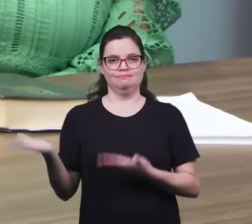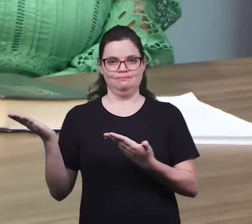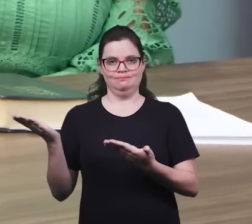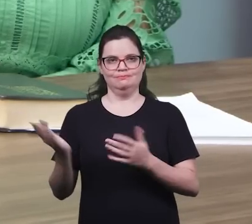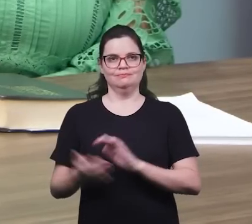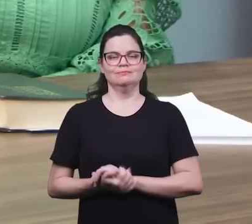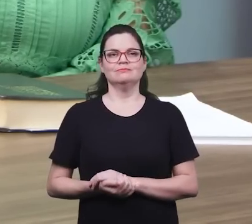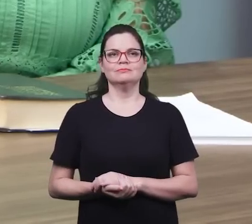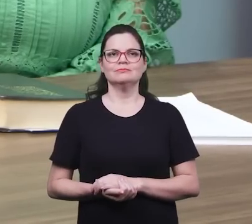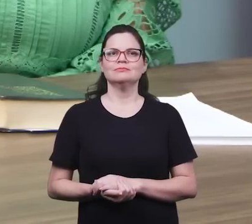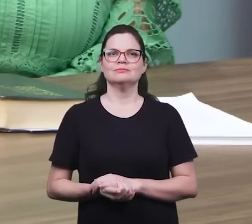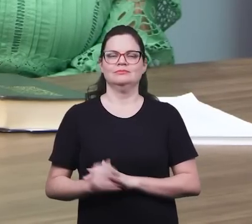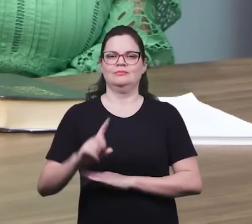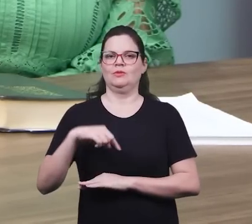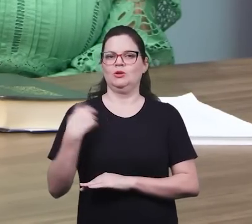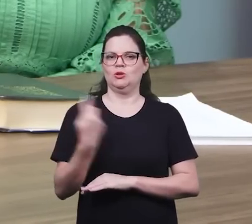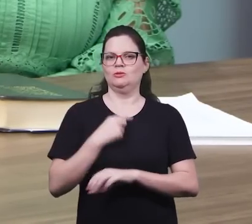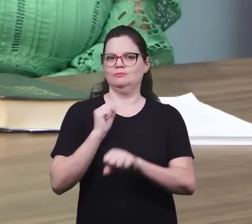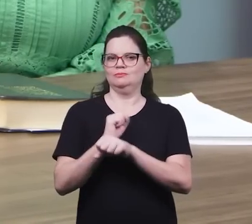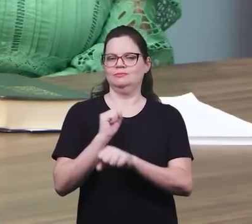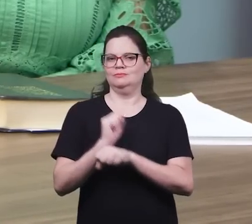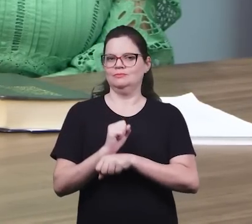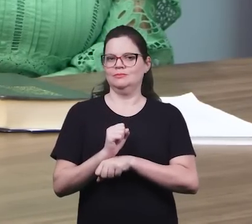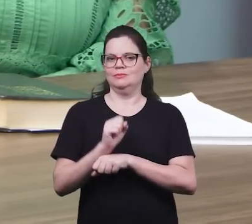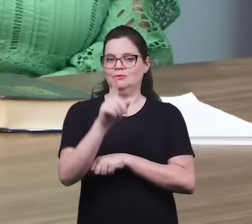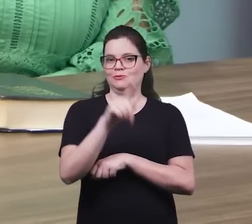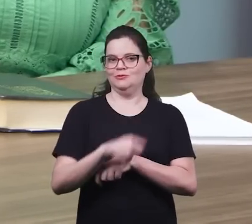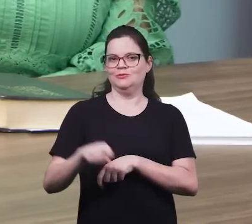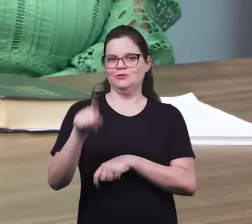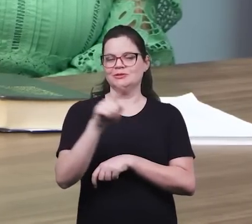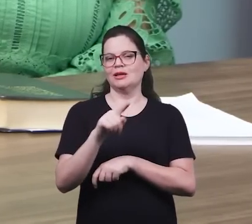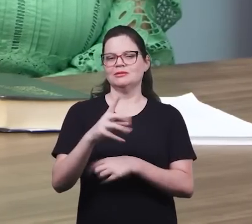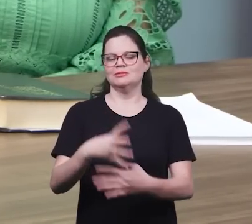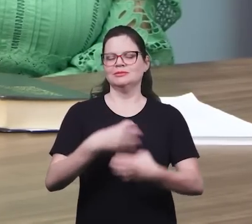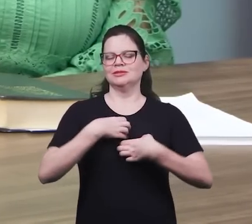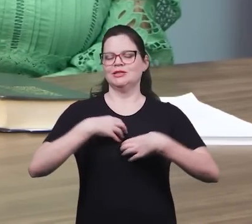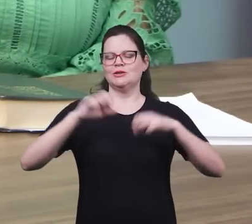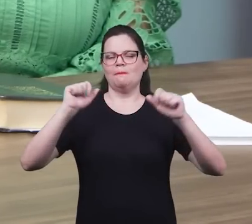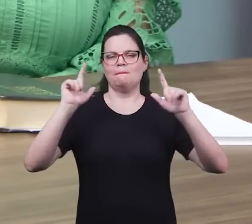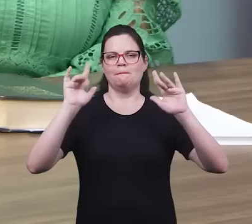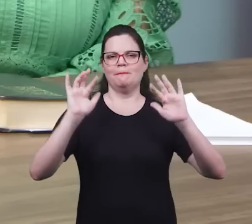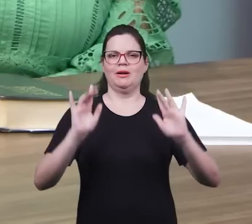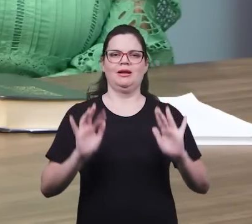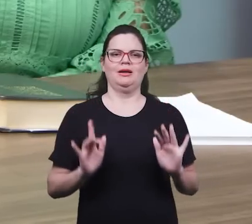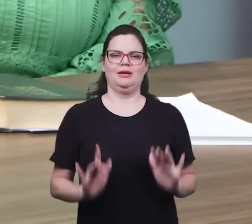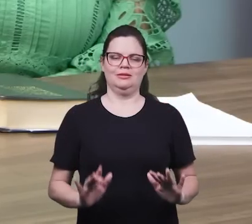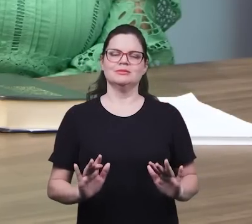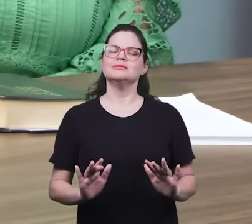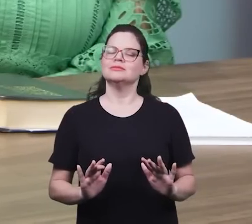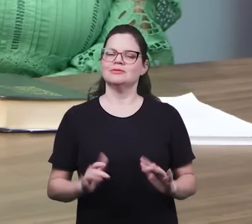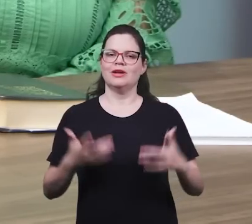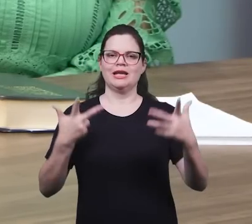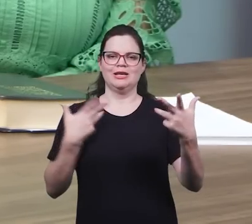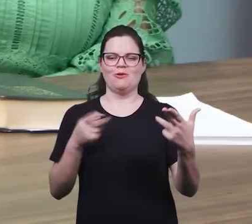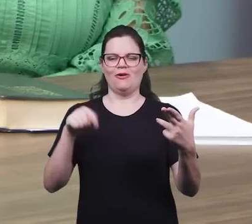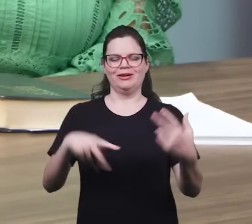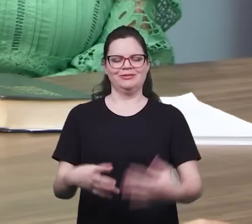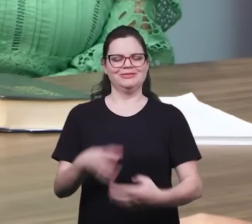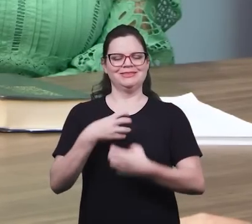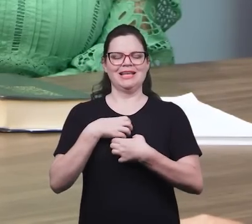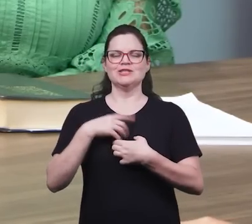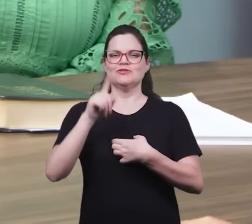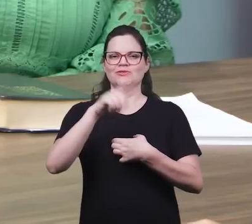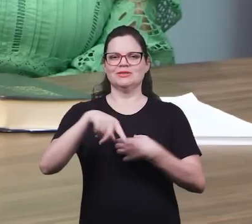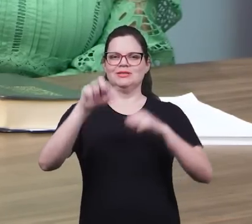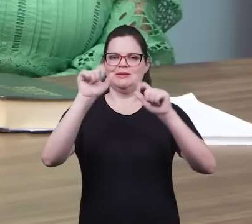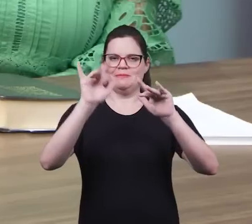icm.organização em método. Nós esperamos que a bênção que foi compartilhada aqui alcance os corações de toda a